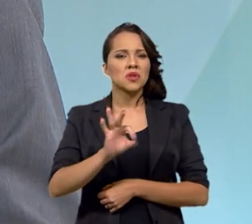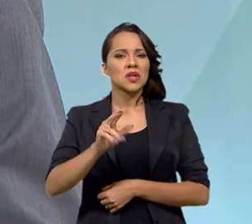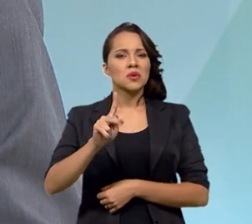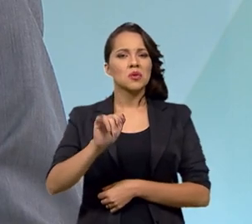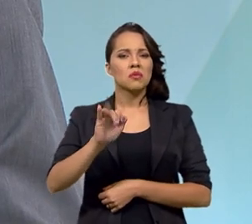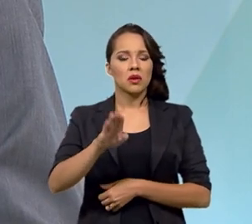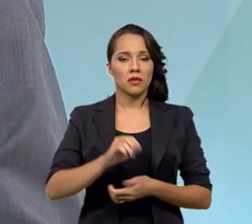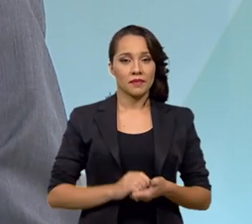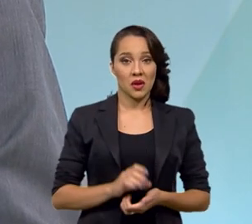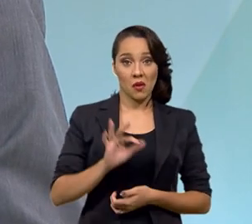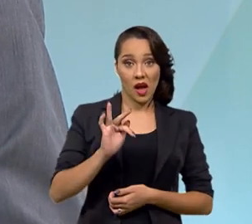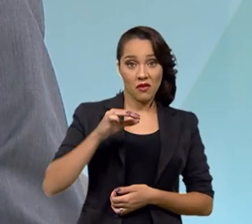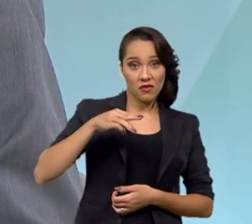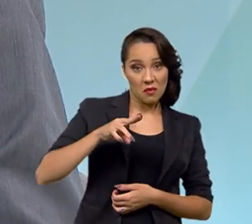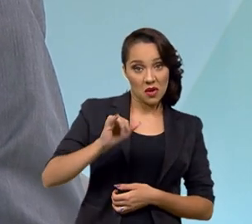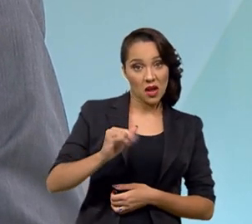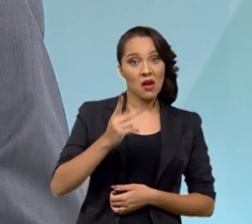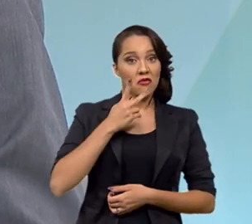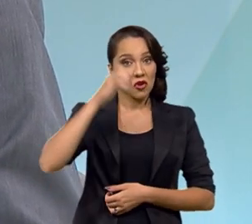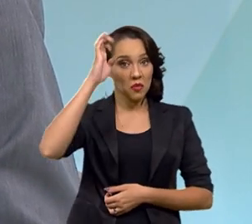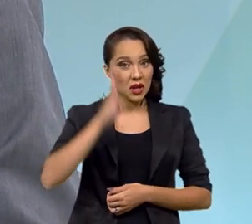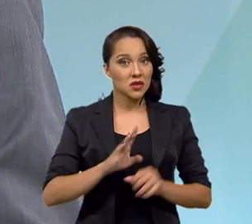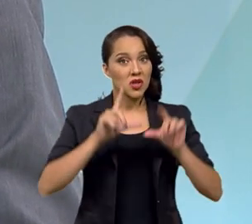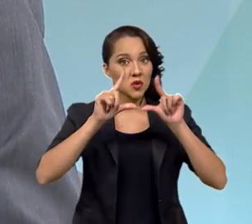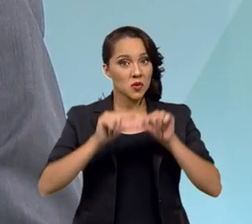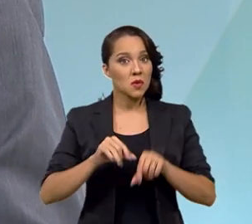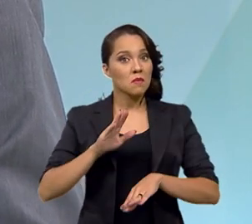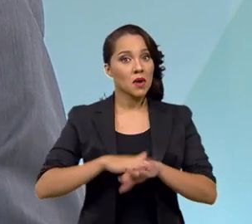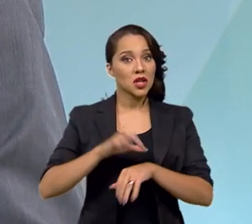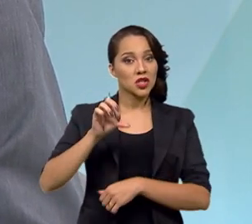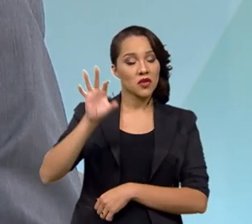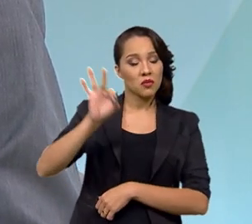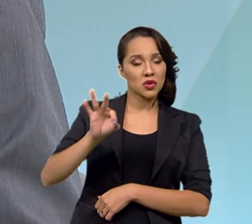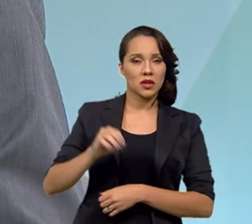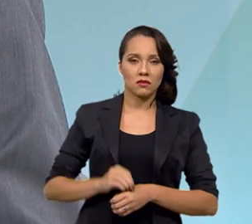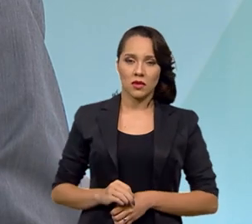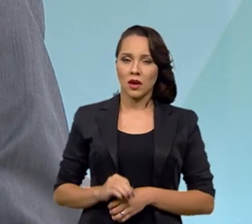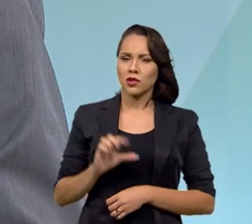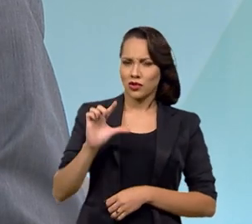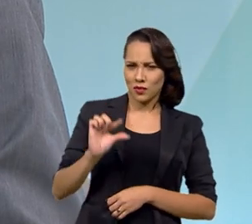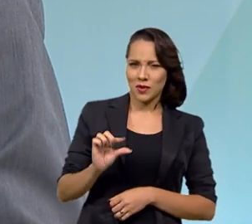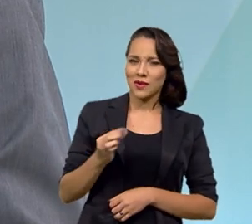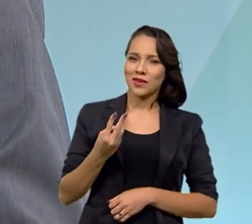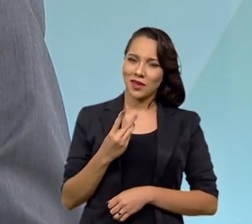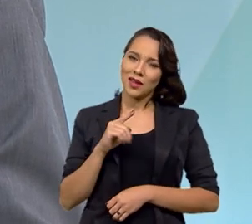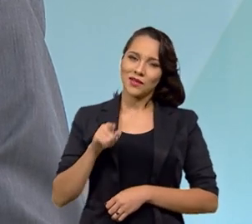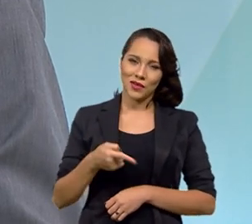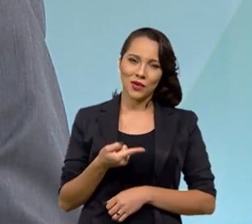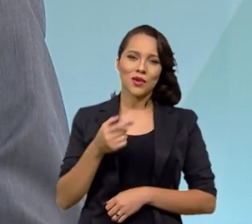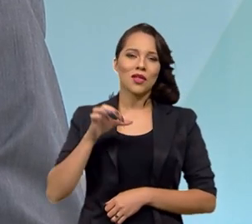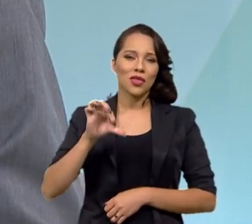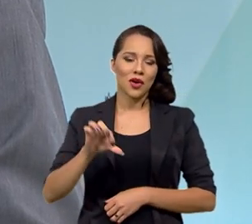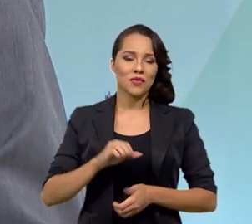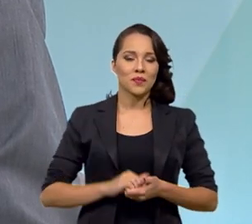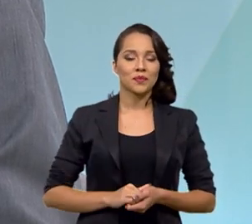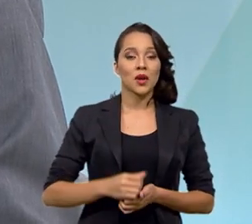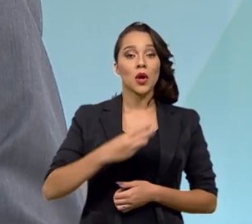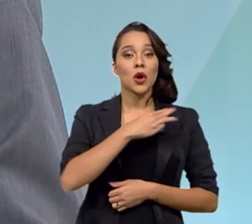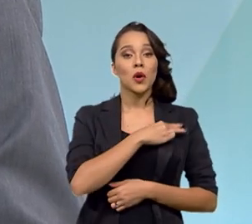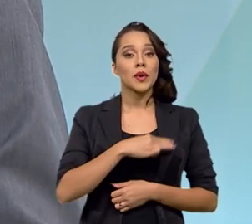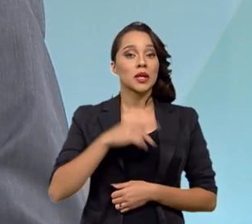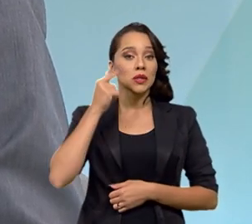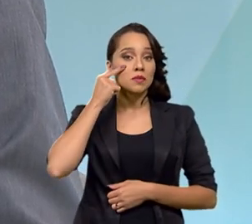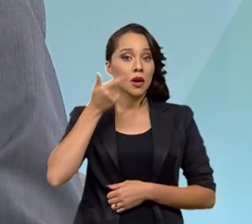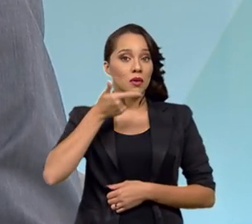PIB o FMI diz que o Brasil é cair mais nós por cento do PPI nós caímos 3,9 o ministro Paulo Guedes